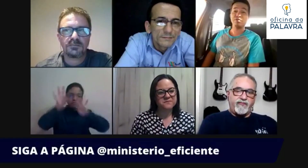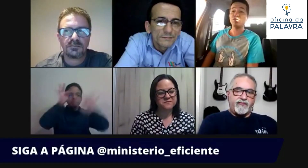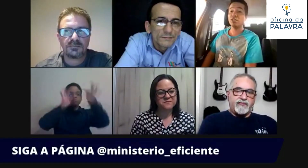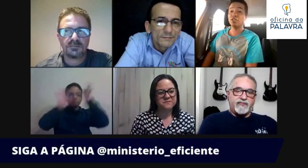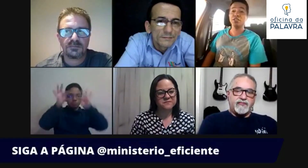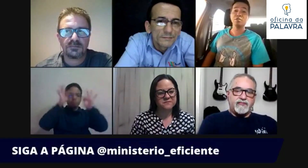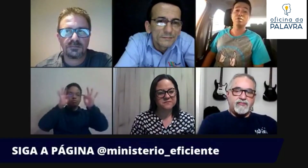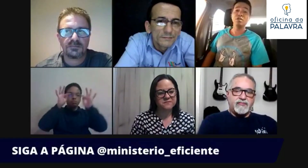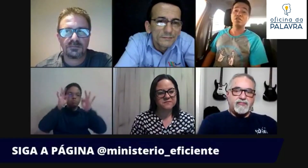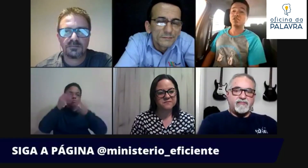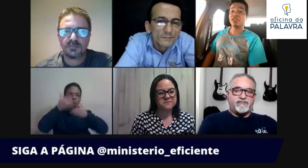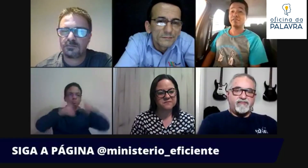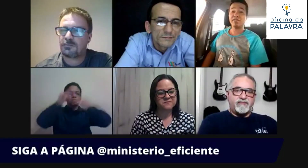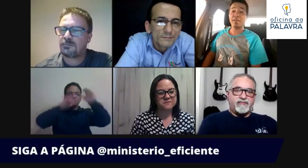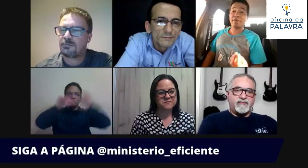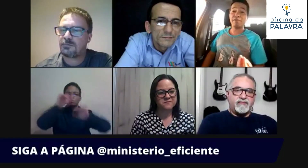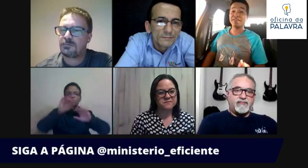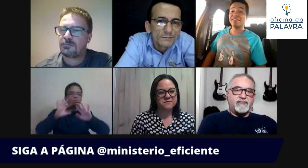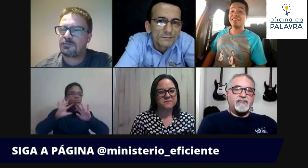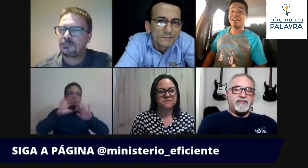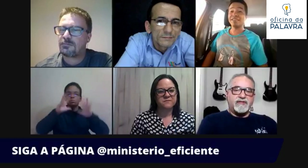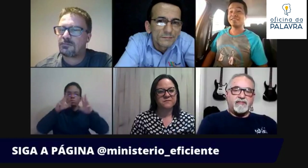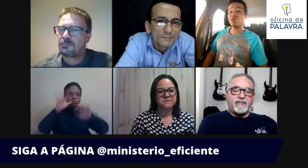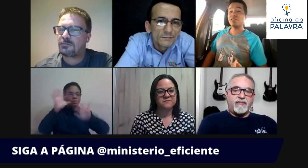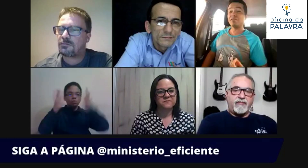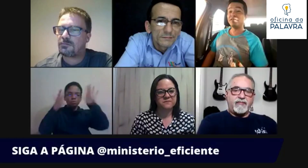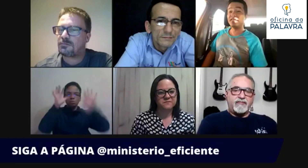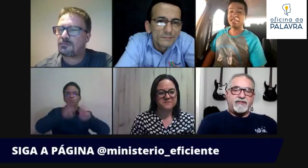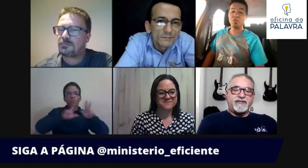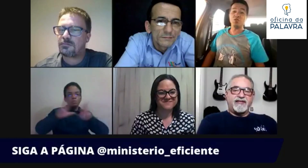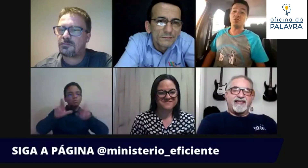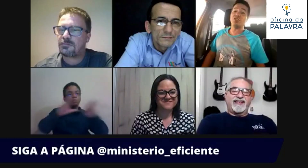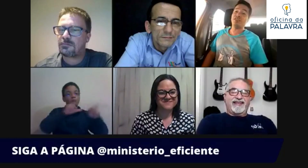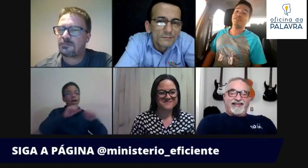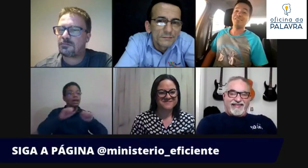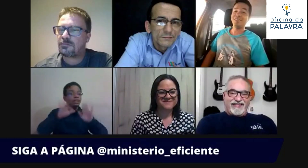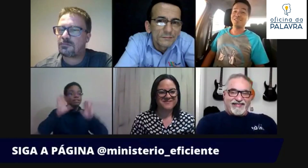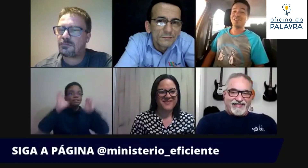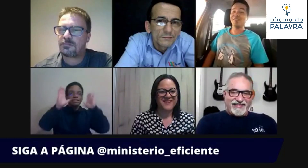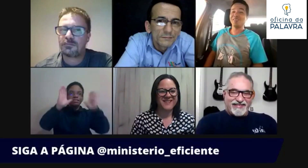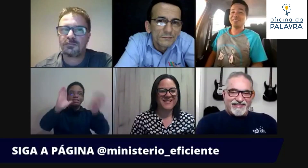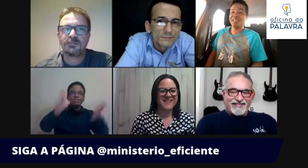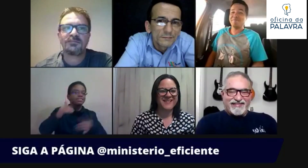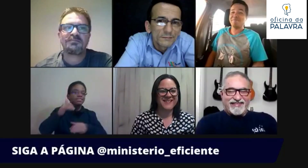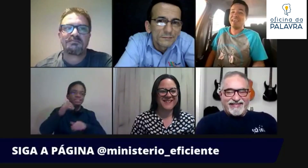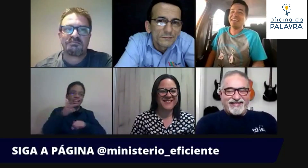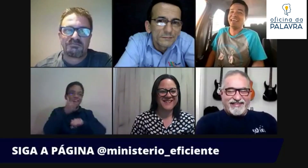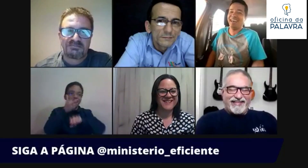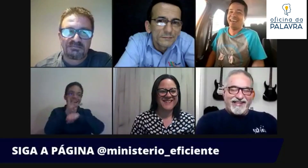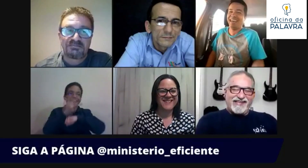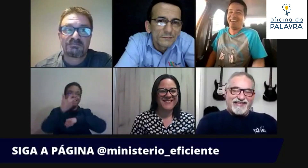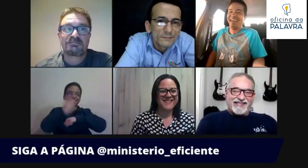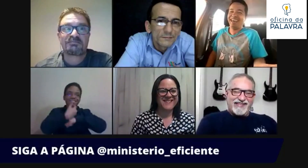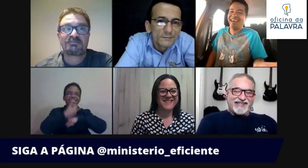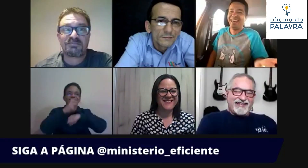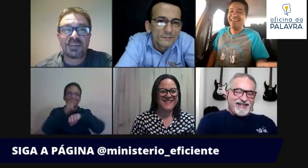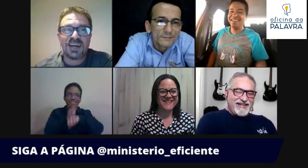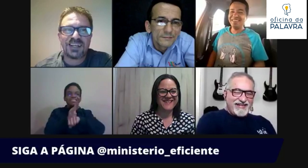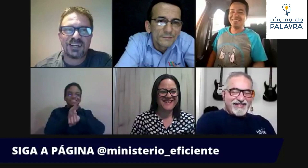coisas estavam mudando, já dava até para fazer ligação de vídeo, gente. Então, você